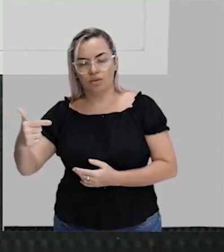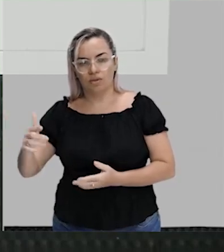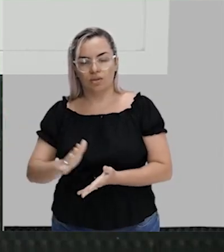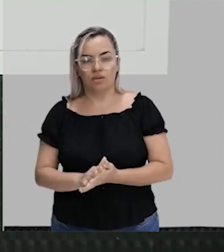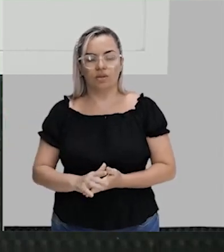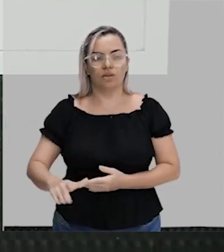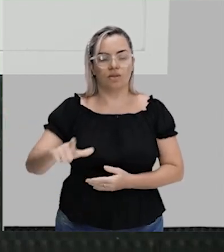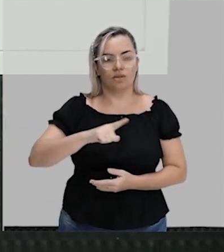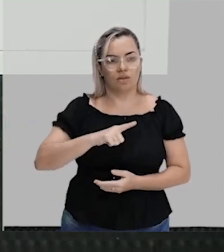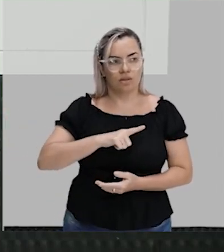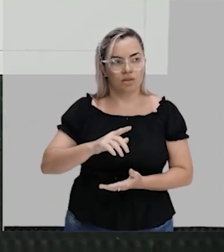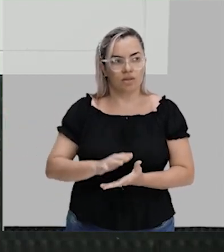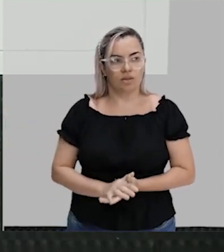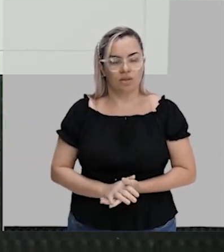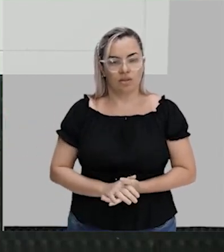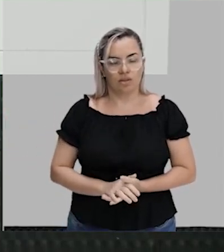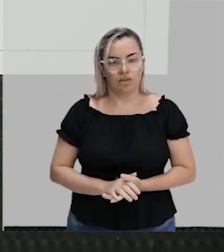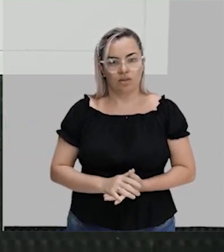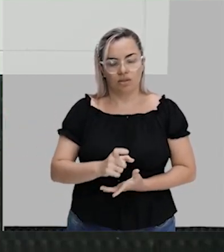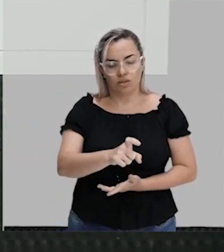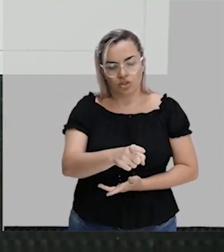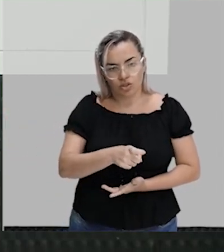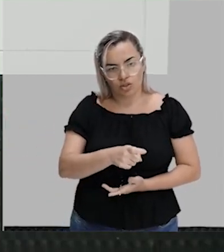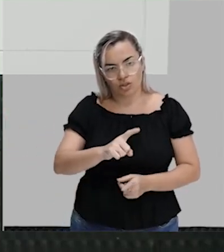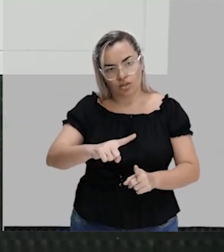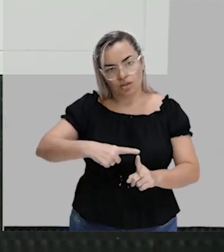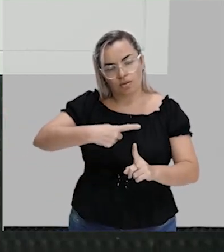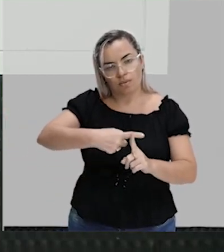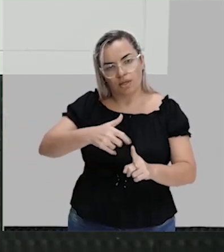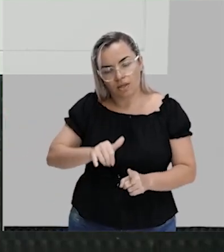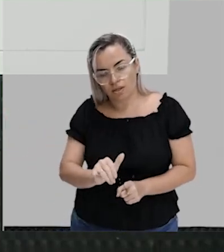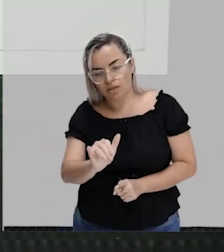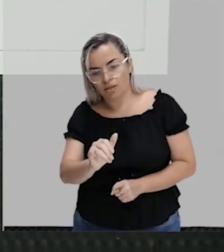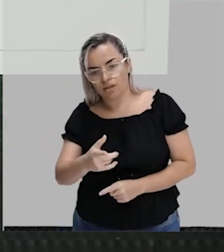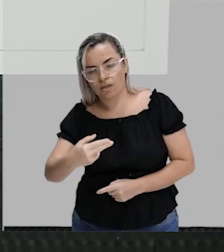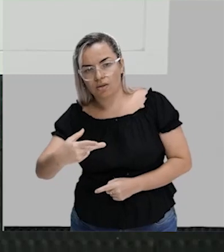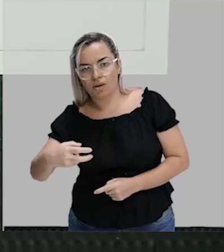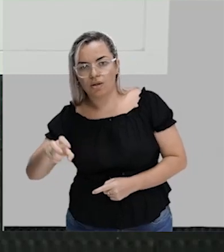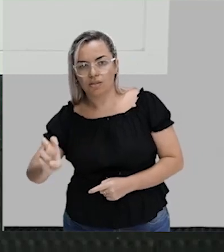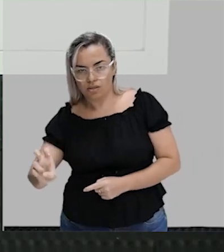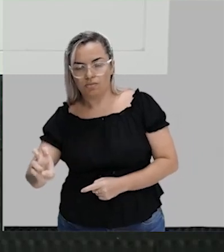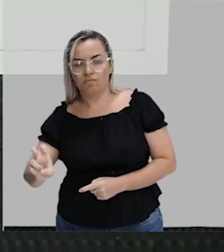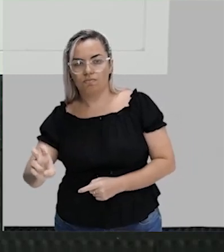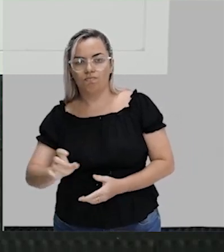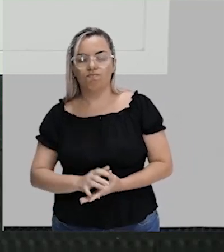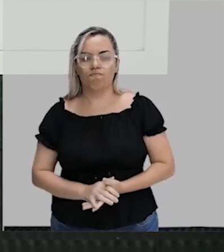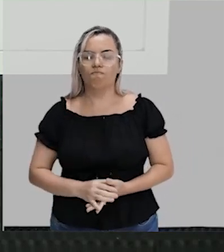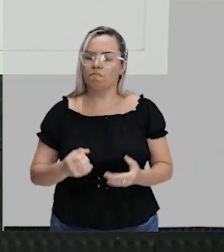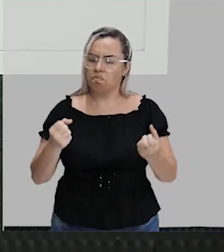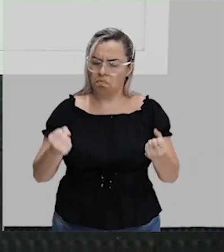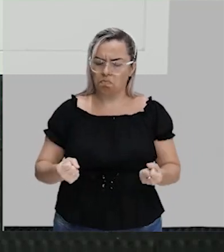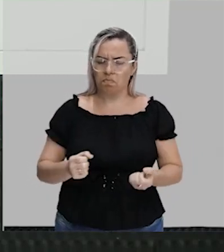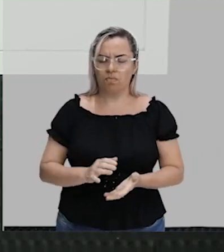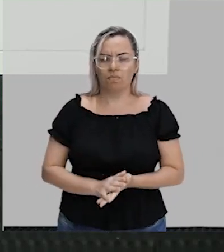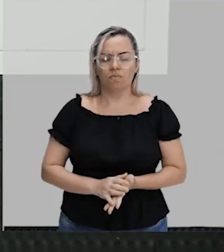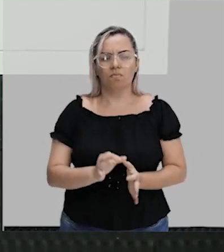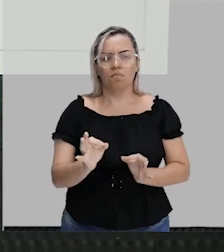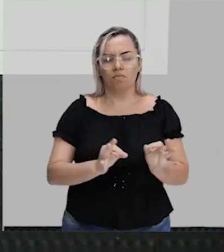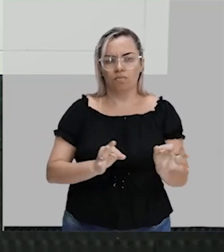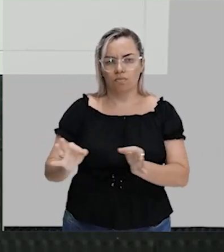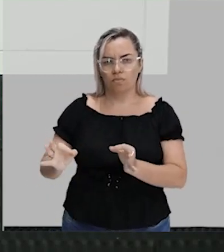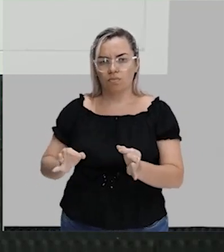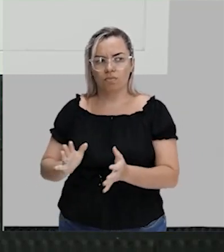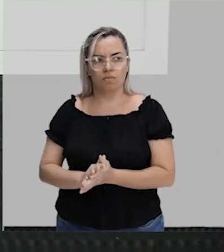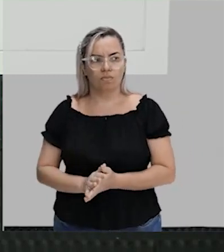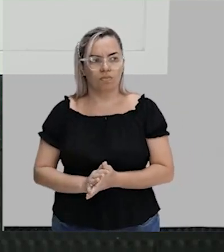que X + y = 5 pronto mas você tem aqui ó